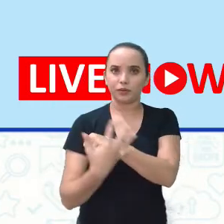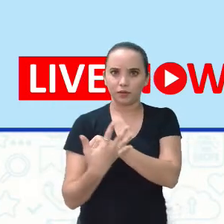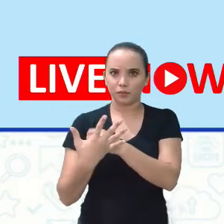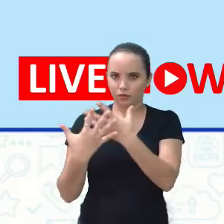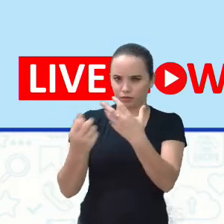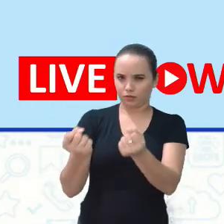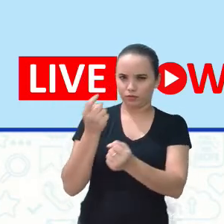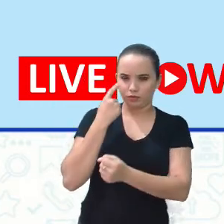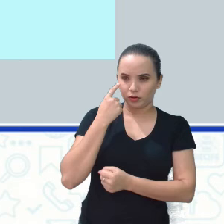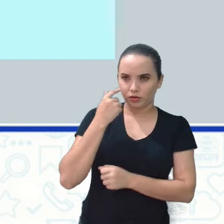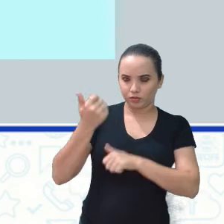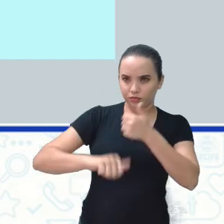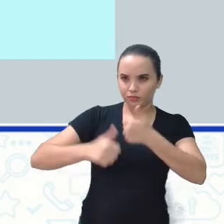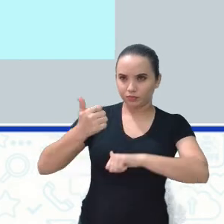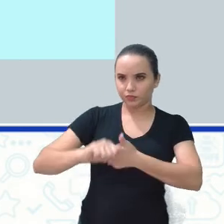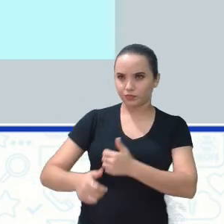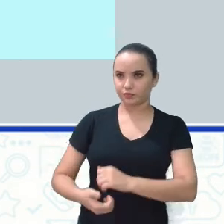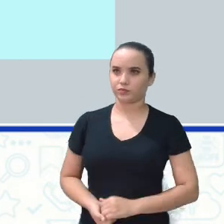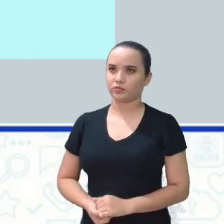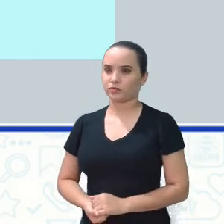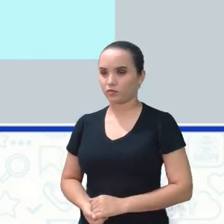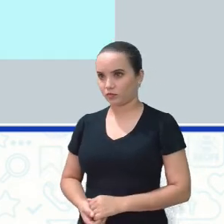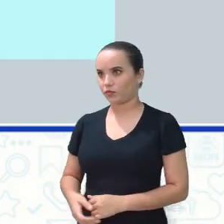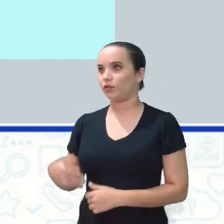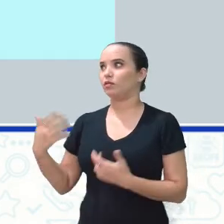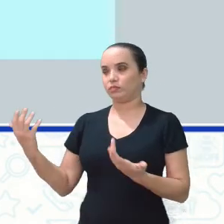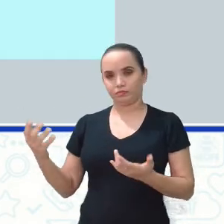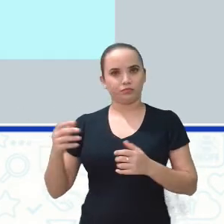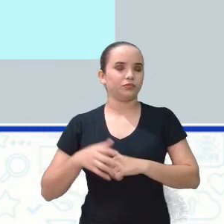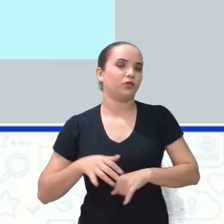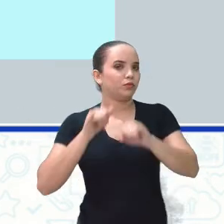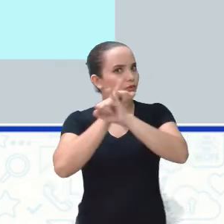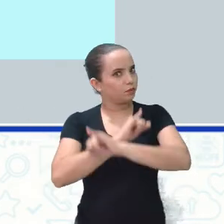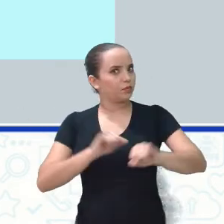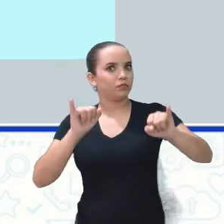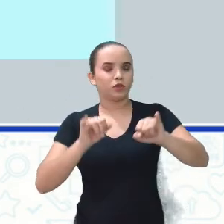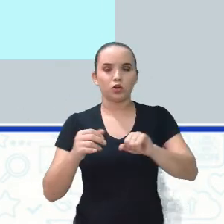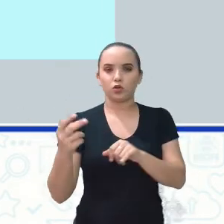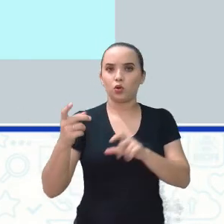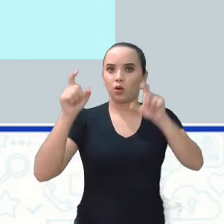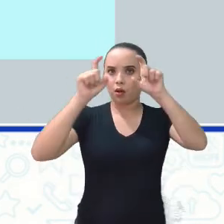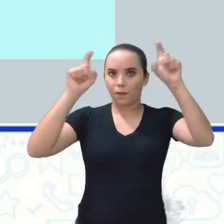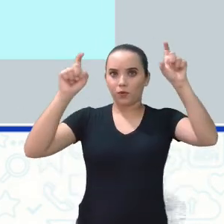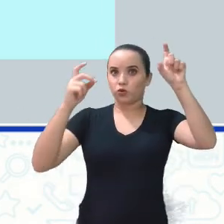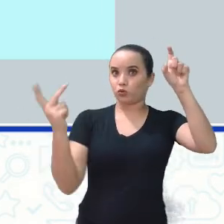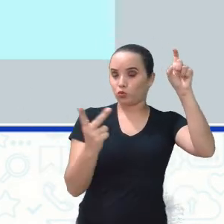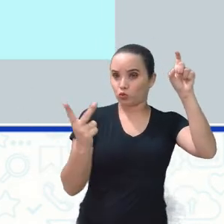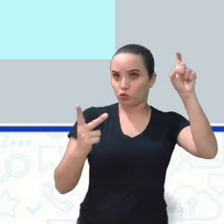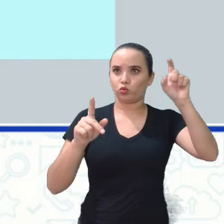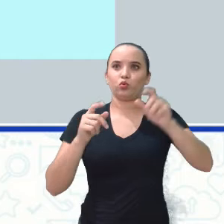ver a análise que preparei para vocês? Na manchete 2, as palavras devem